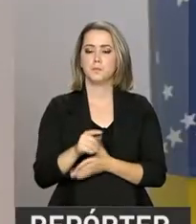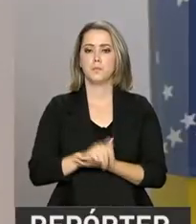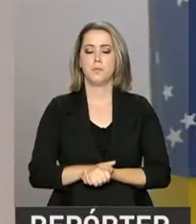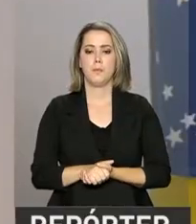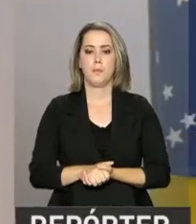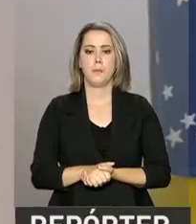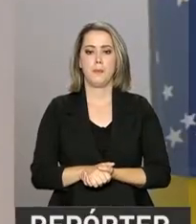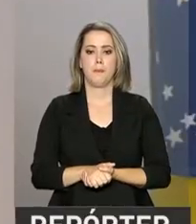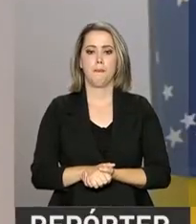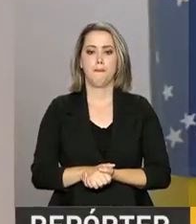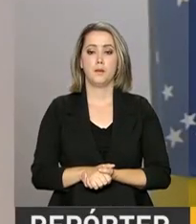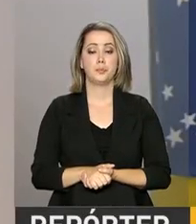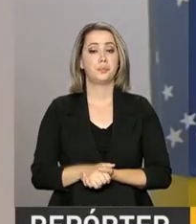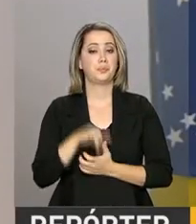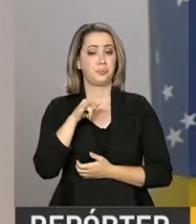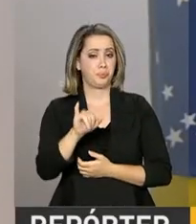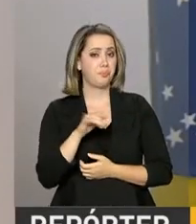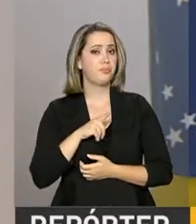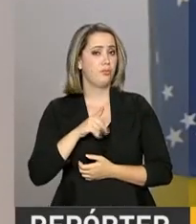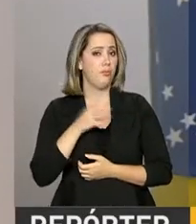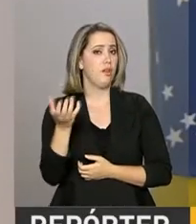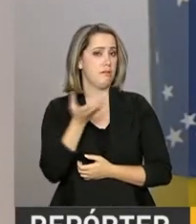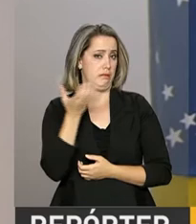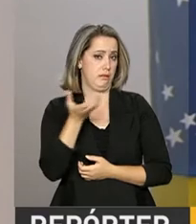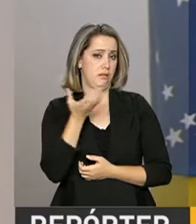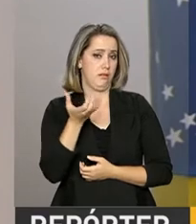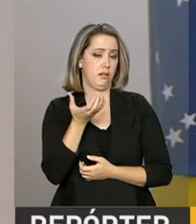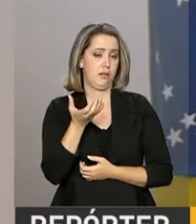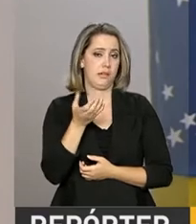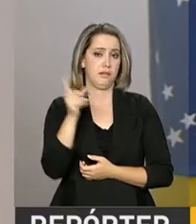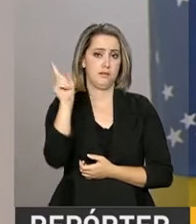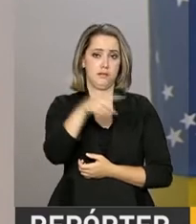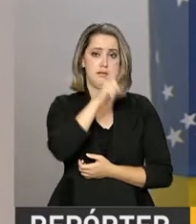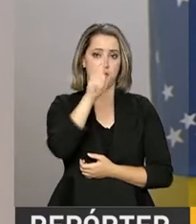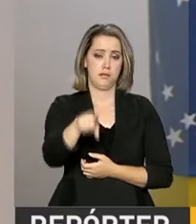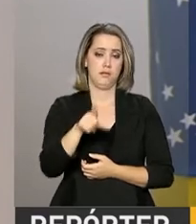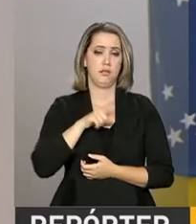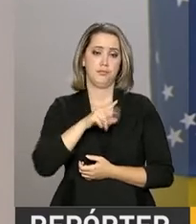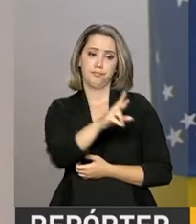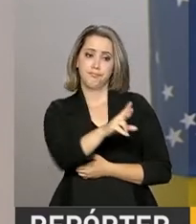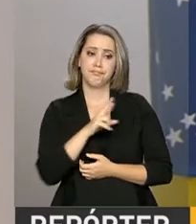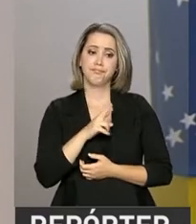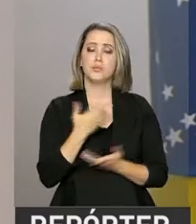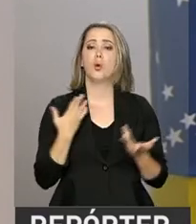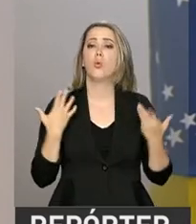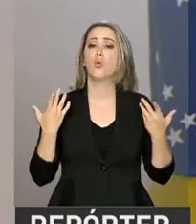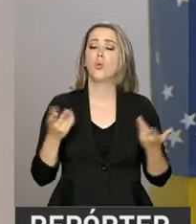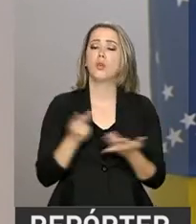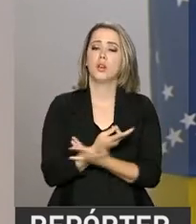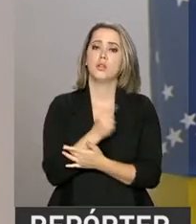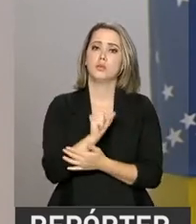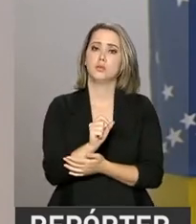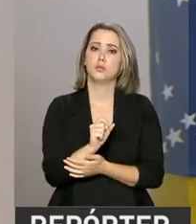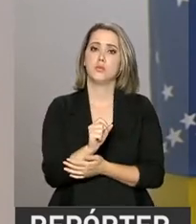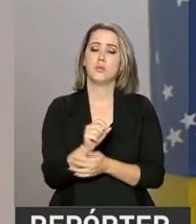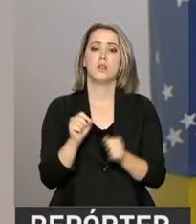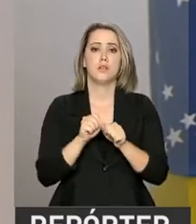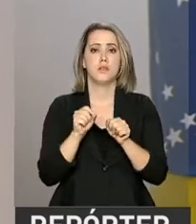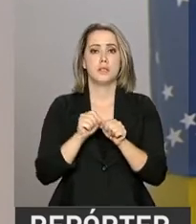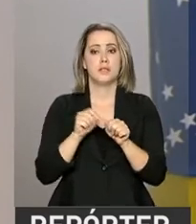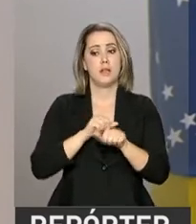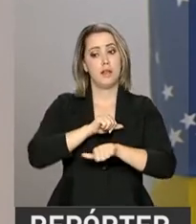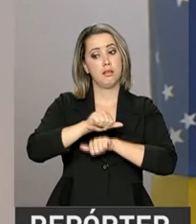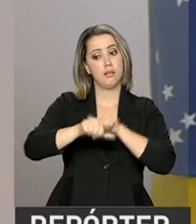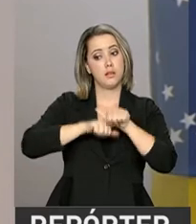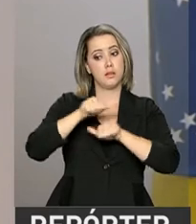dele cancelar o plano vai trazer algumas consequências. Por exemplo, se realmente ele quiser fazer uso da portabilidade